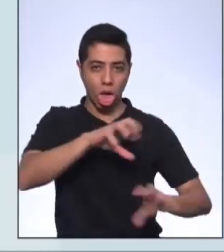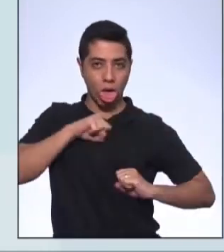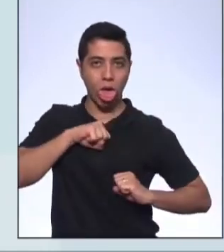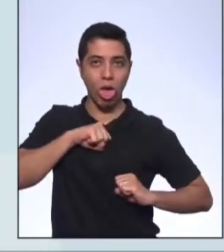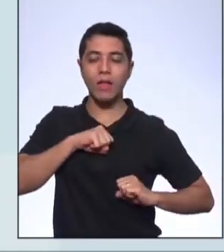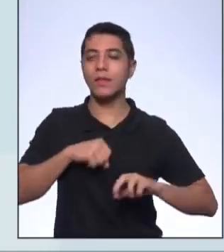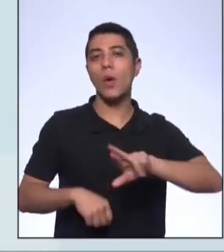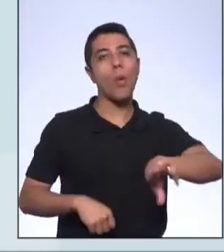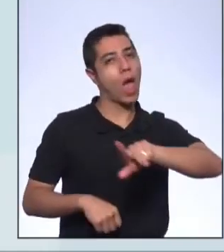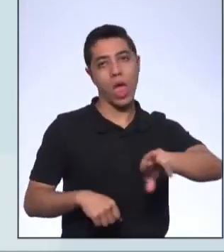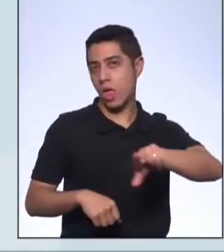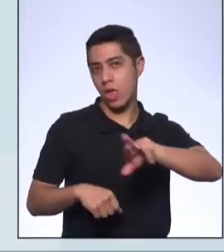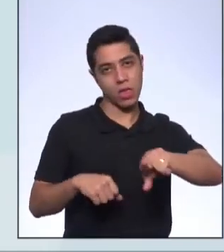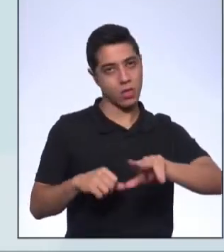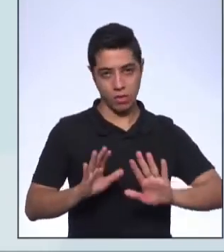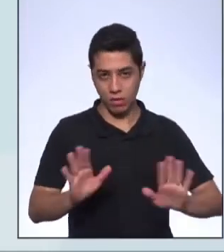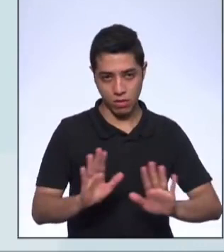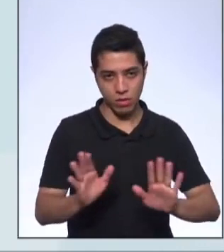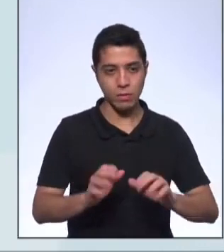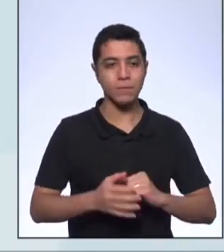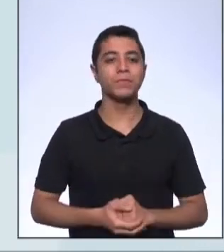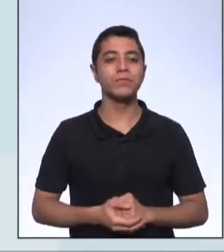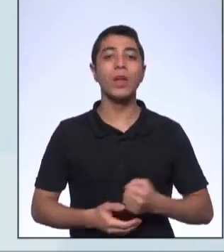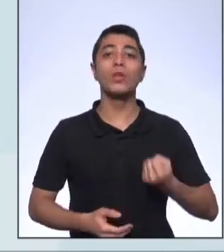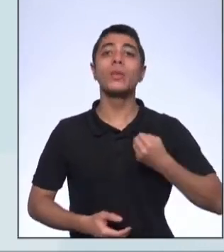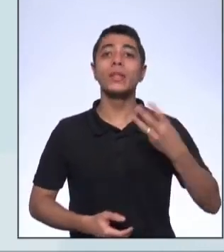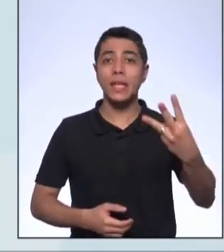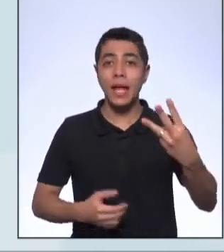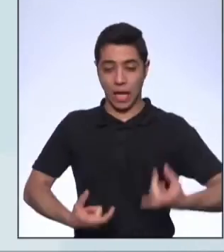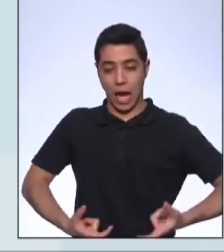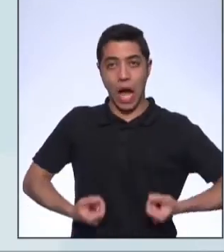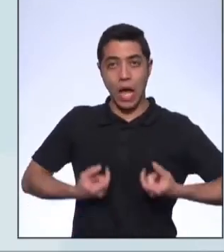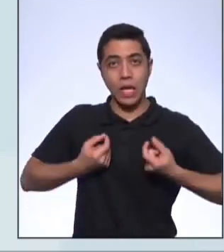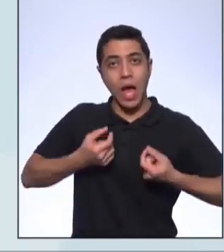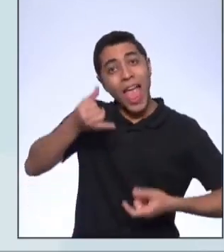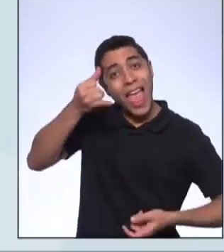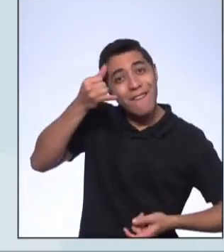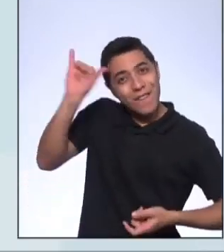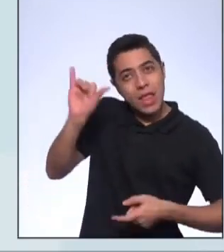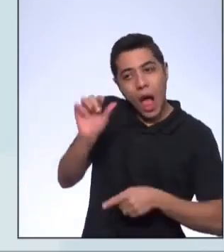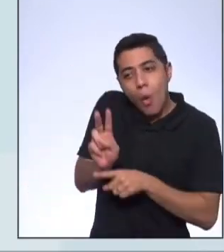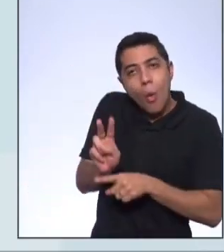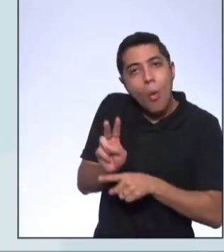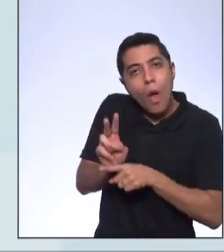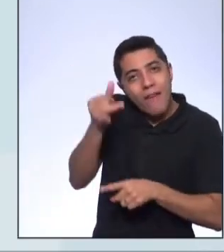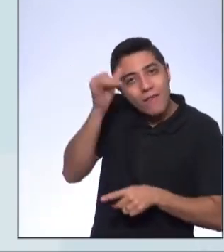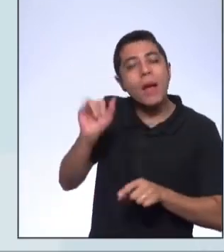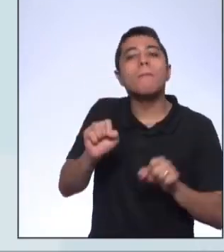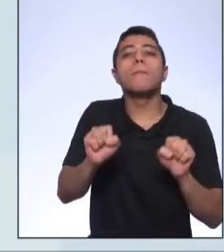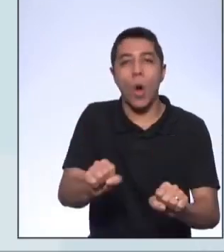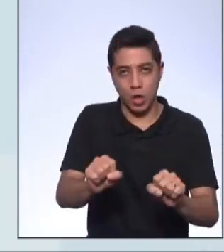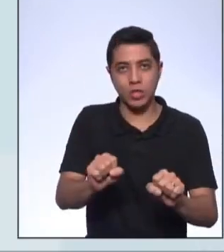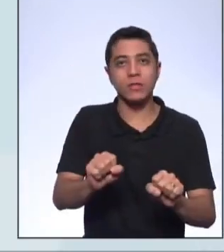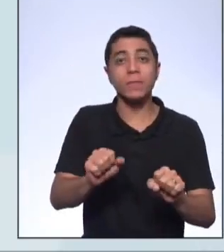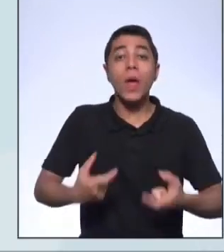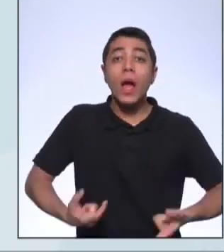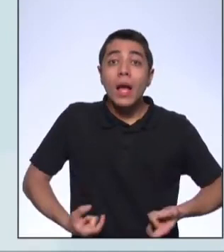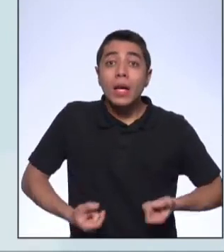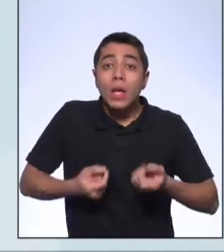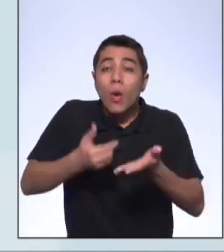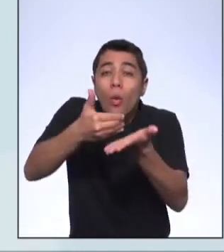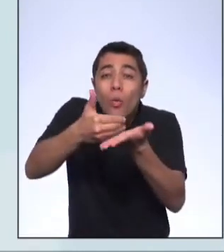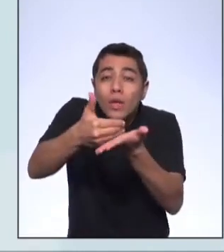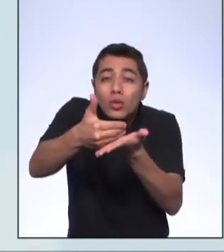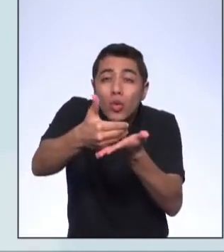E ele tem cura quando ele é prevenido na sua fase inicial, tá? Bem lá no início, né? Quando se faz o tratamento